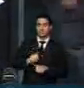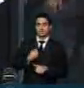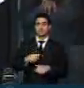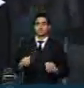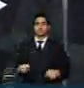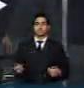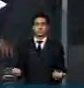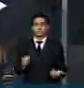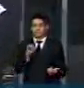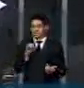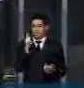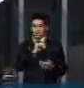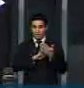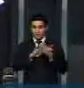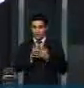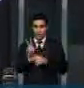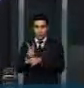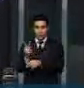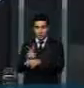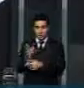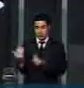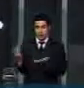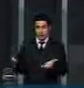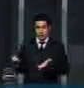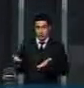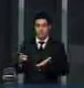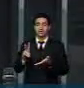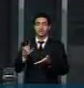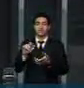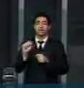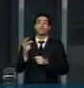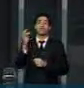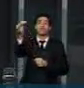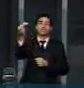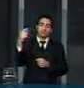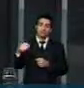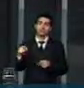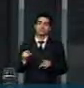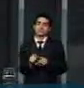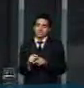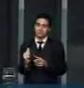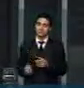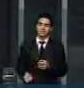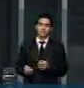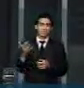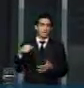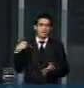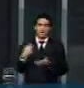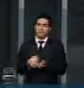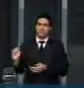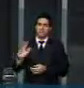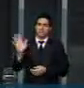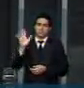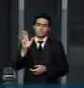e não cuidar do jovem dos nossos dias, terá que cuidar desse jovem amanhã. a custos altíssimos.